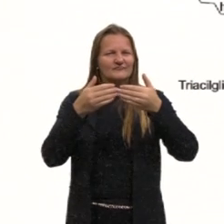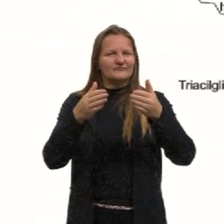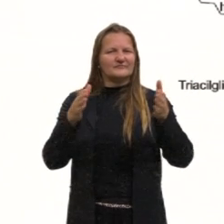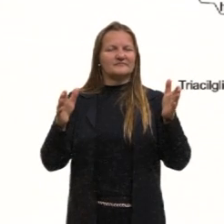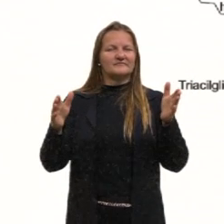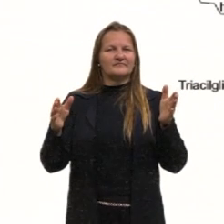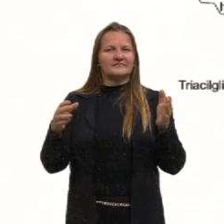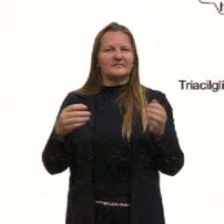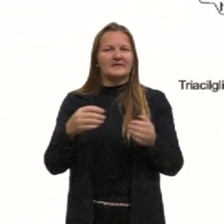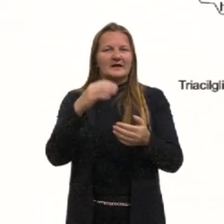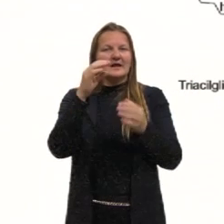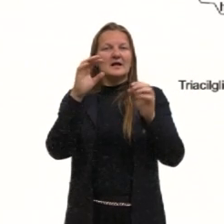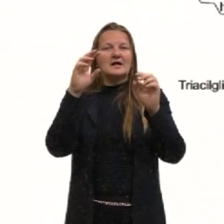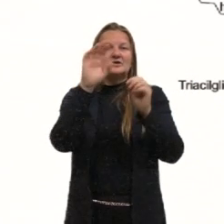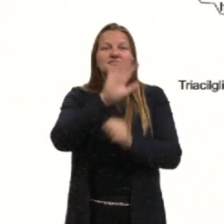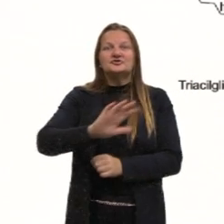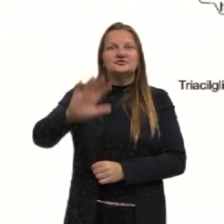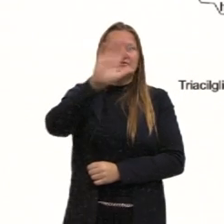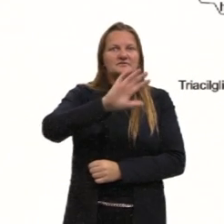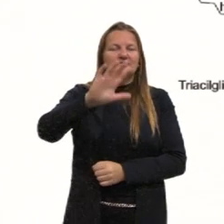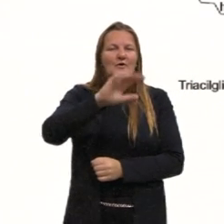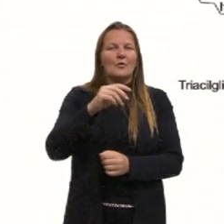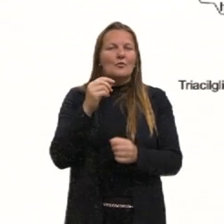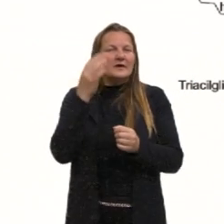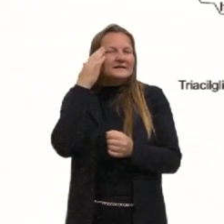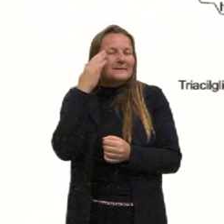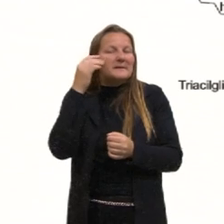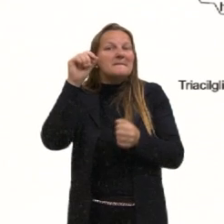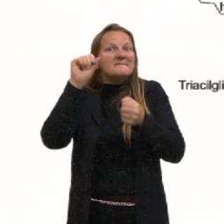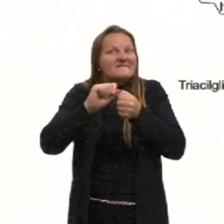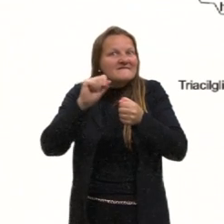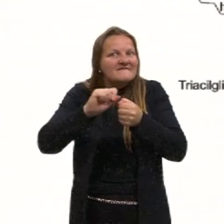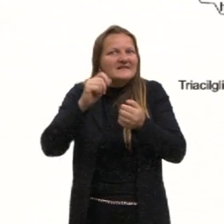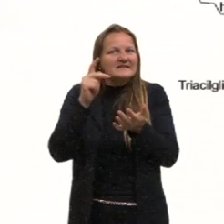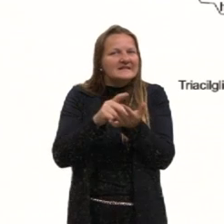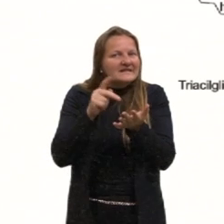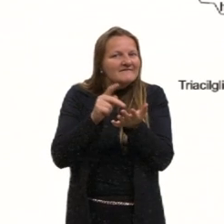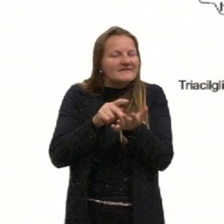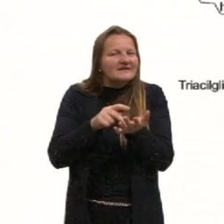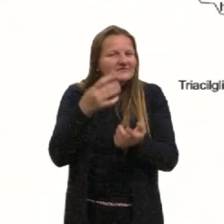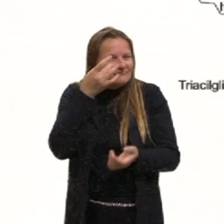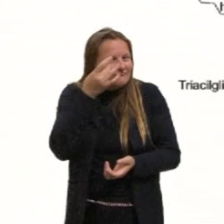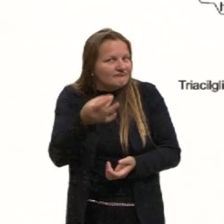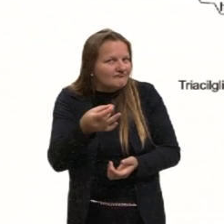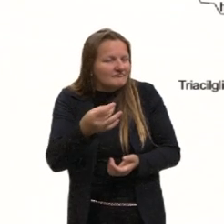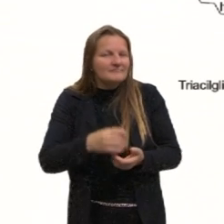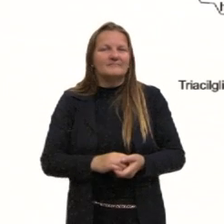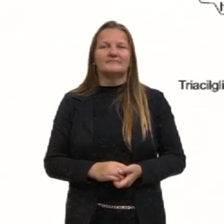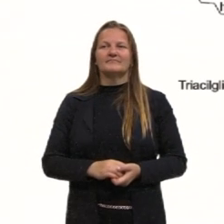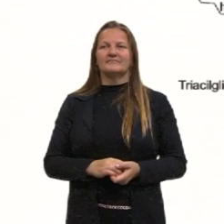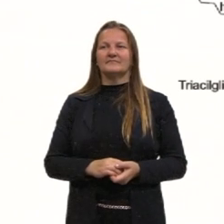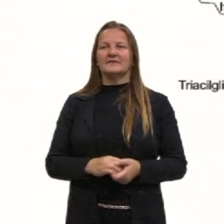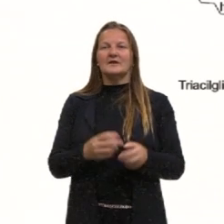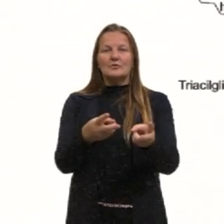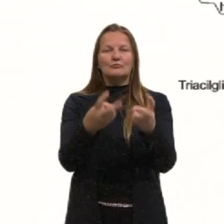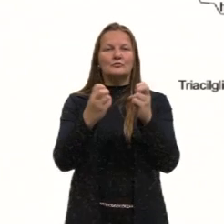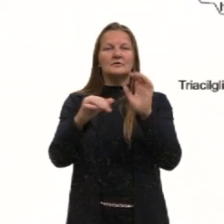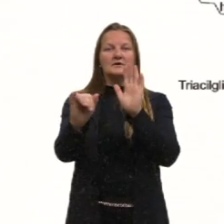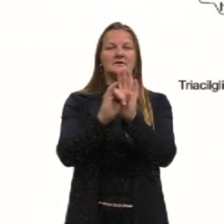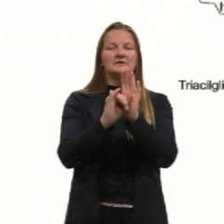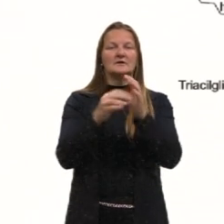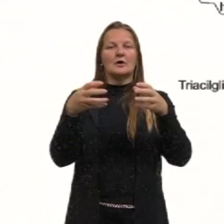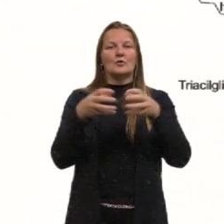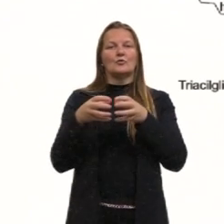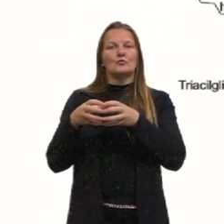a gente se interado assunto o que de fato precisava saber nessa questão saber Nossa questão identificar os grupos